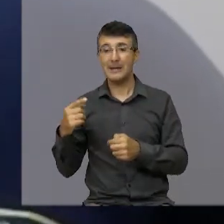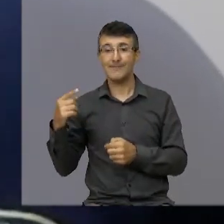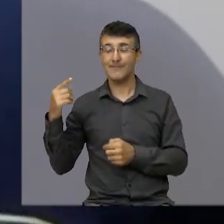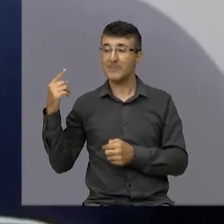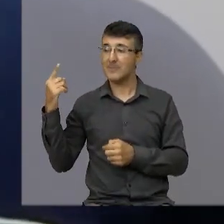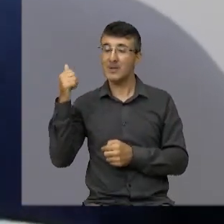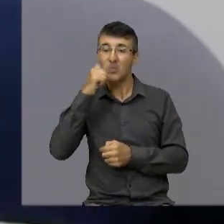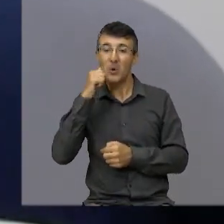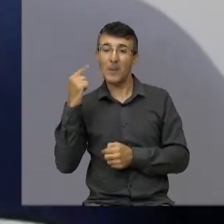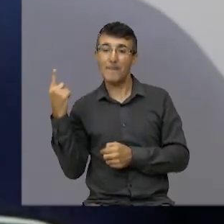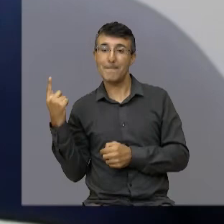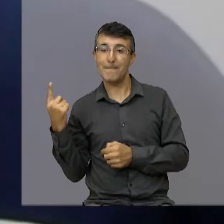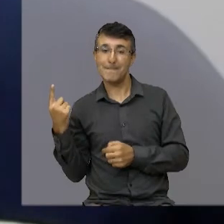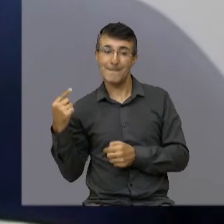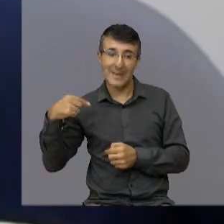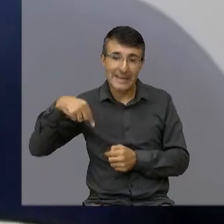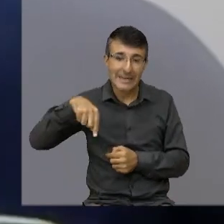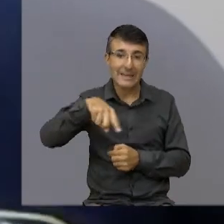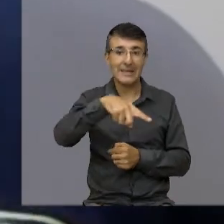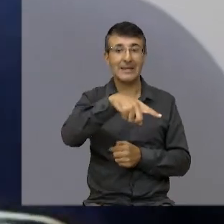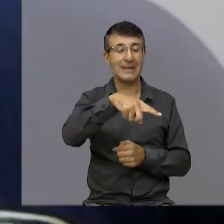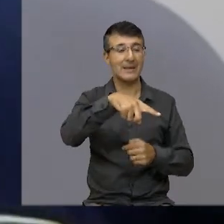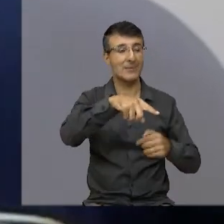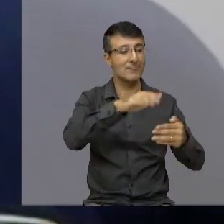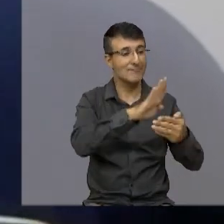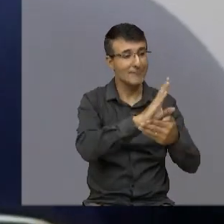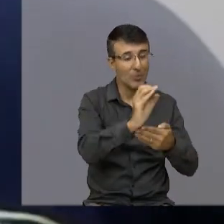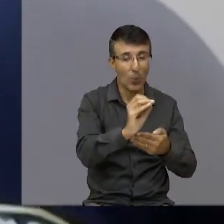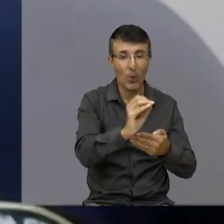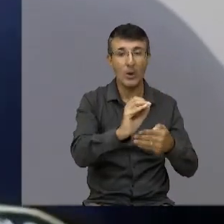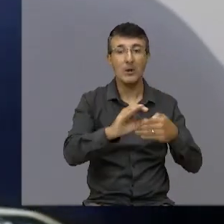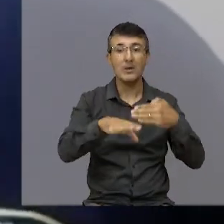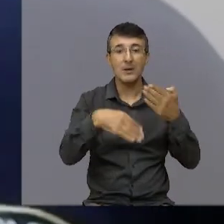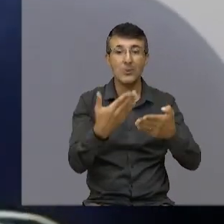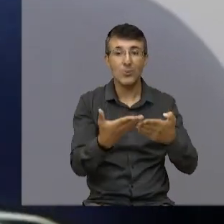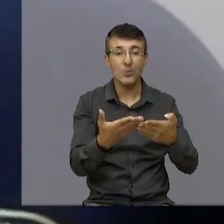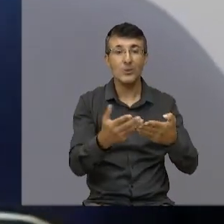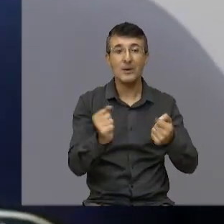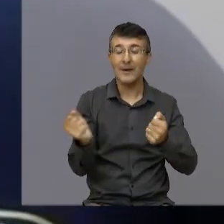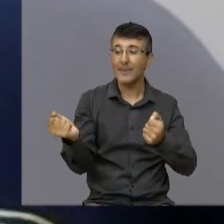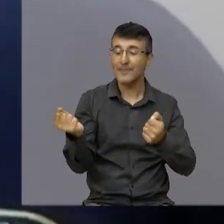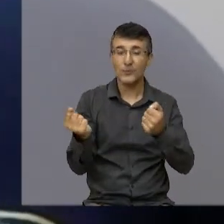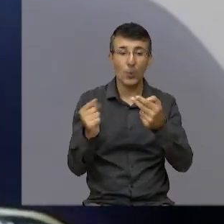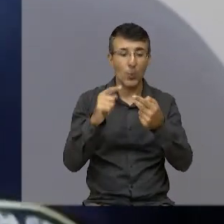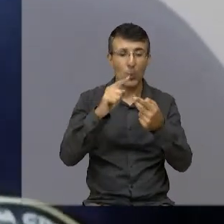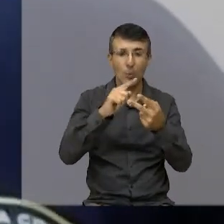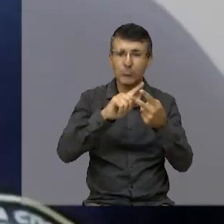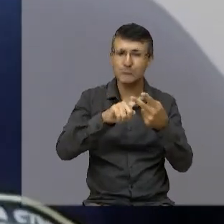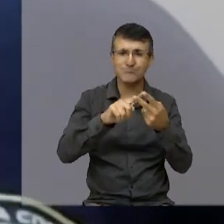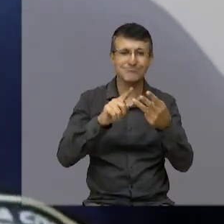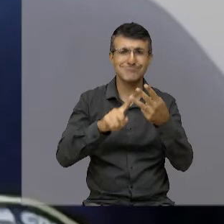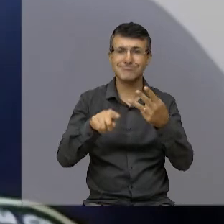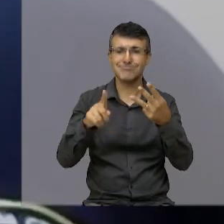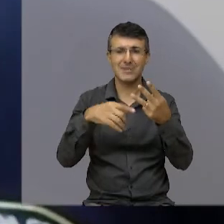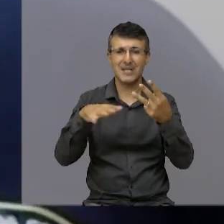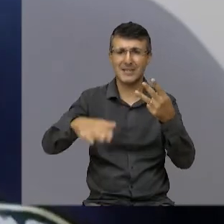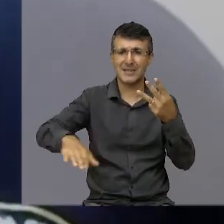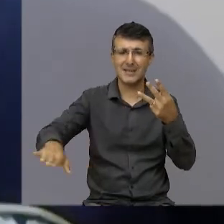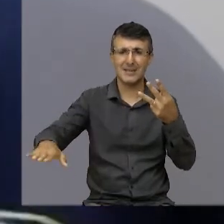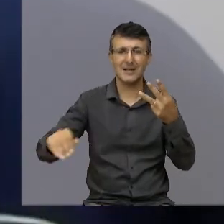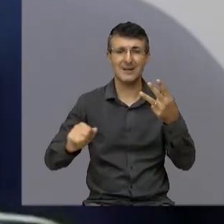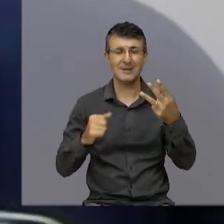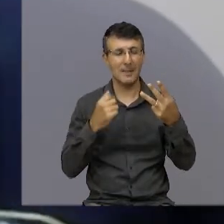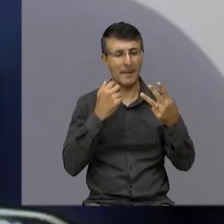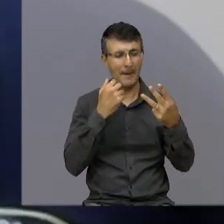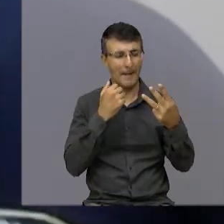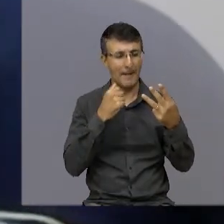você não sabia o que você ia fazer com ela quando ela vinha com 2, 3 crianças. Então,